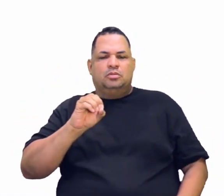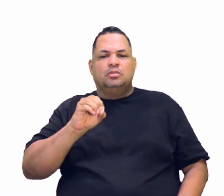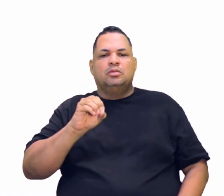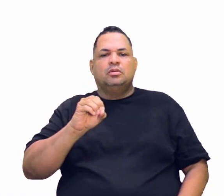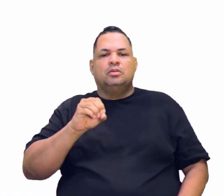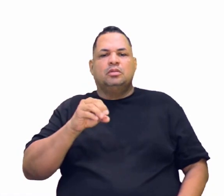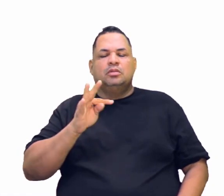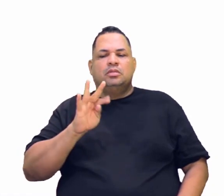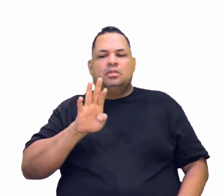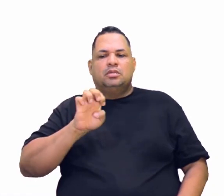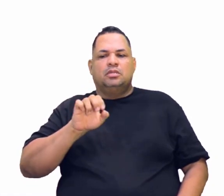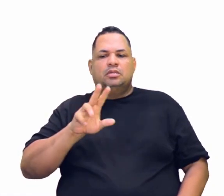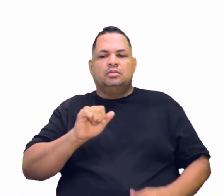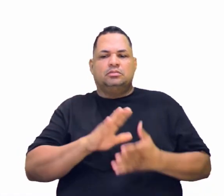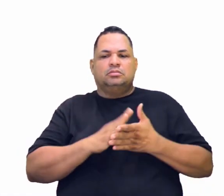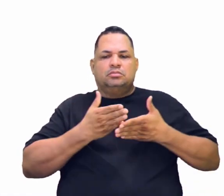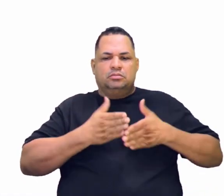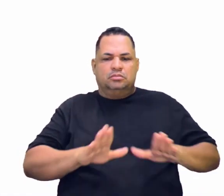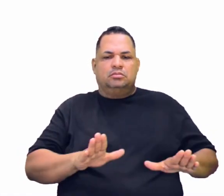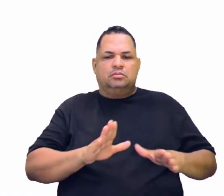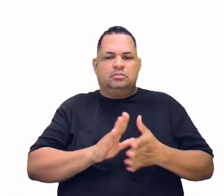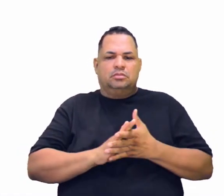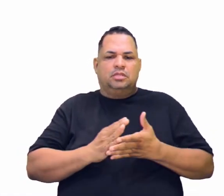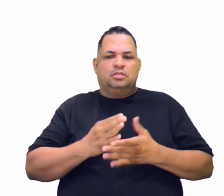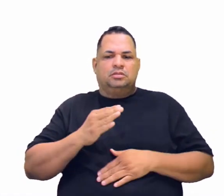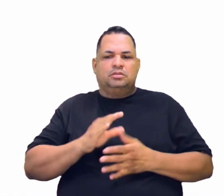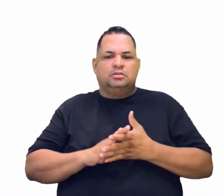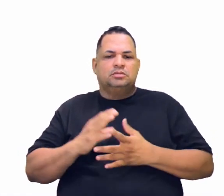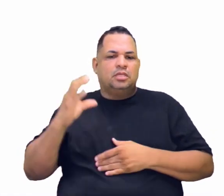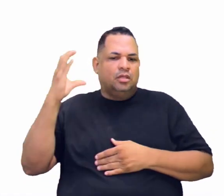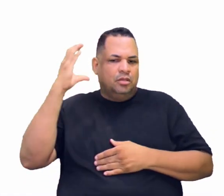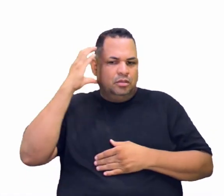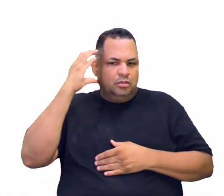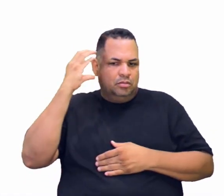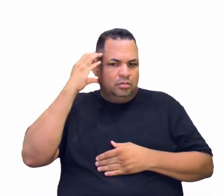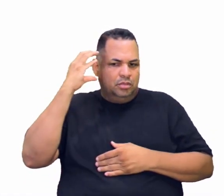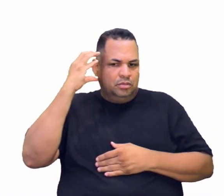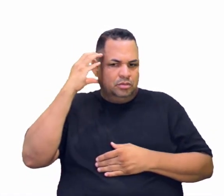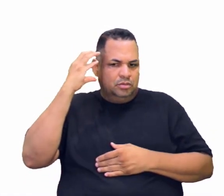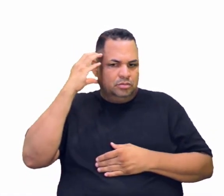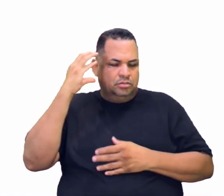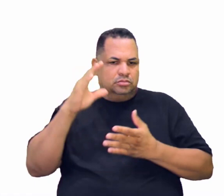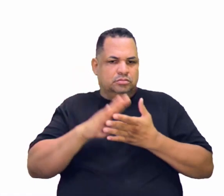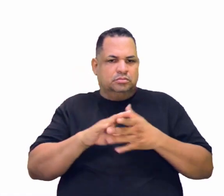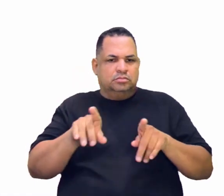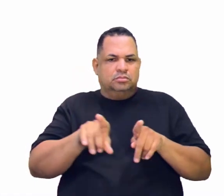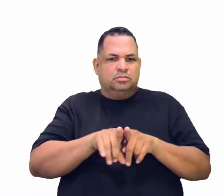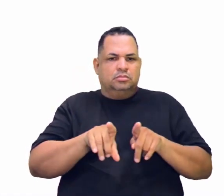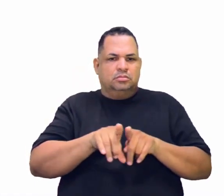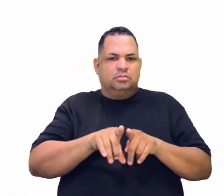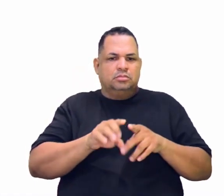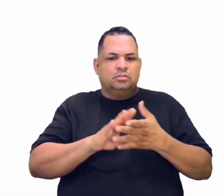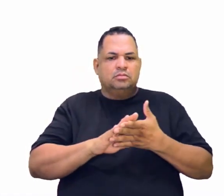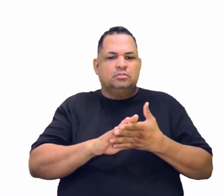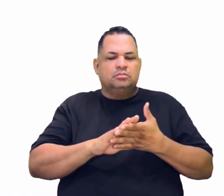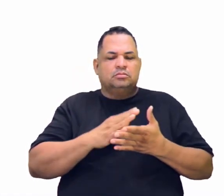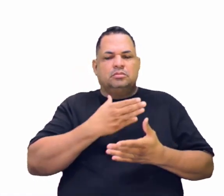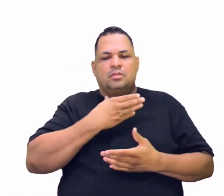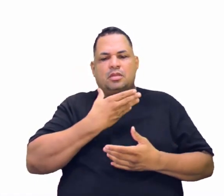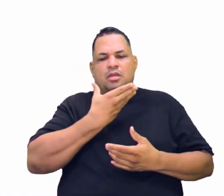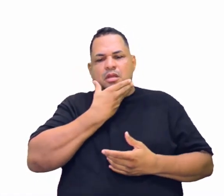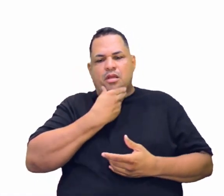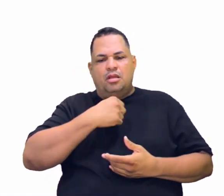Guaná. Nasceu no Mato Grosso, no Pantanal, onde só tinha índio. E os avós deles eram